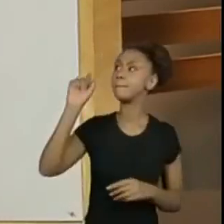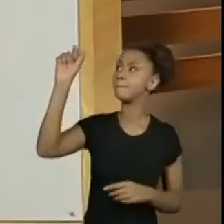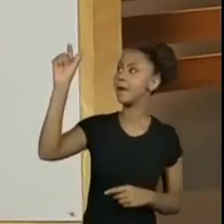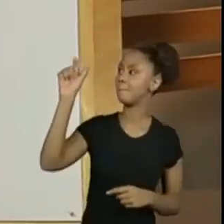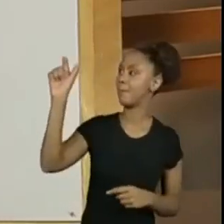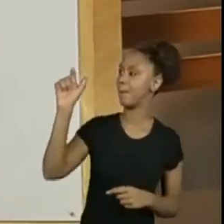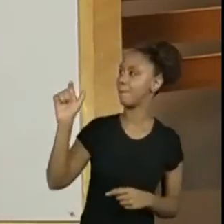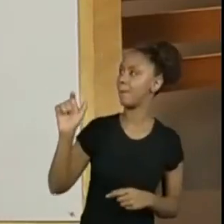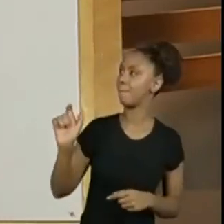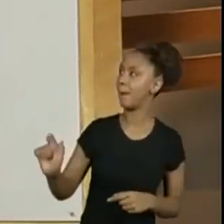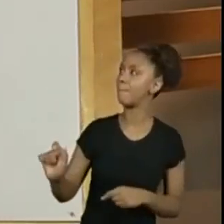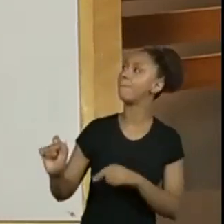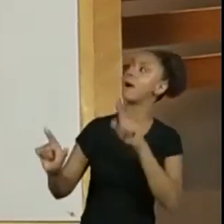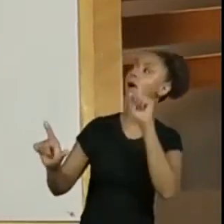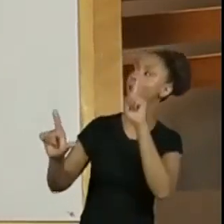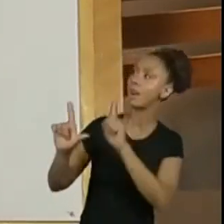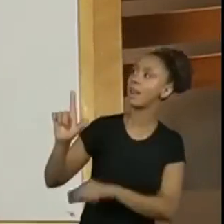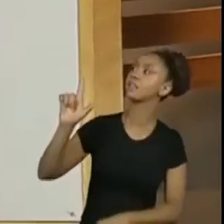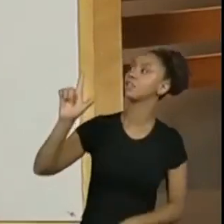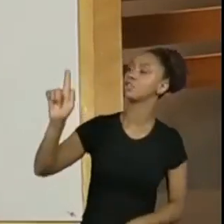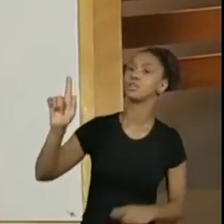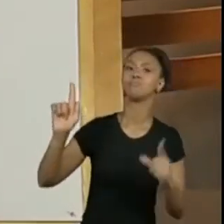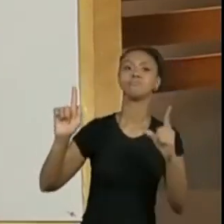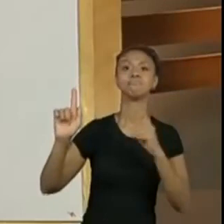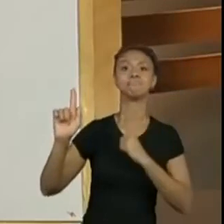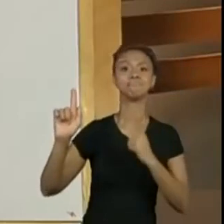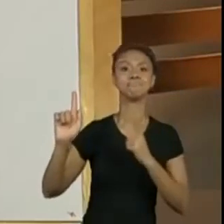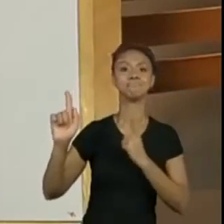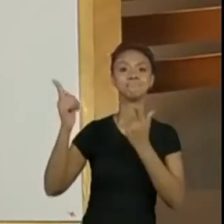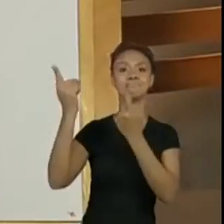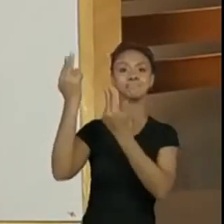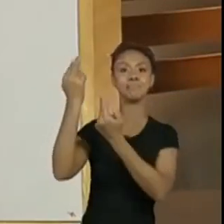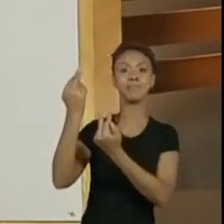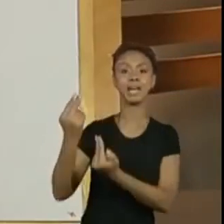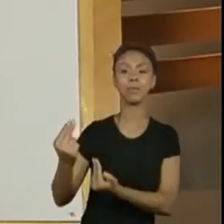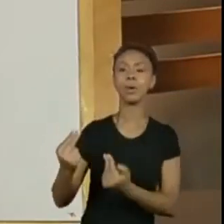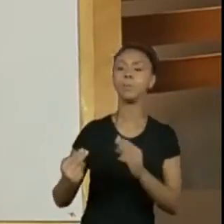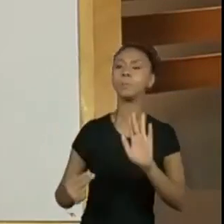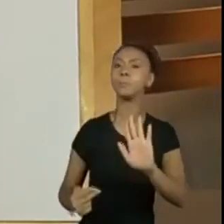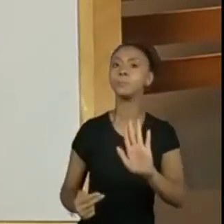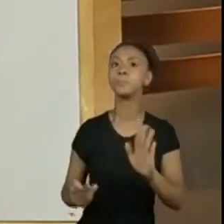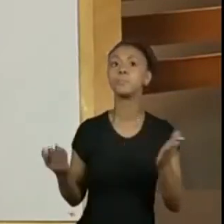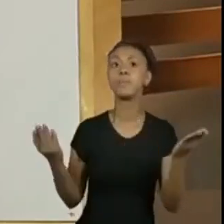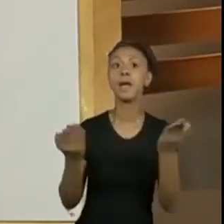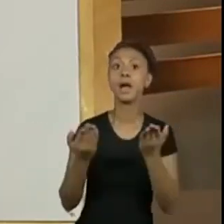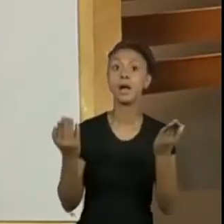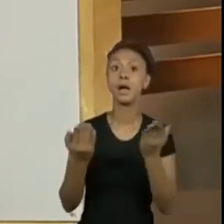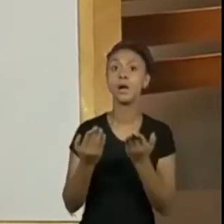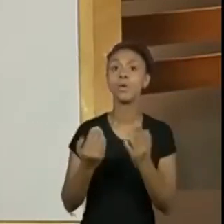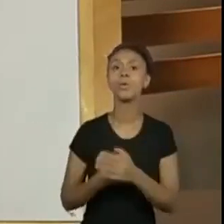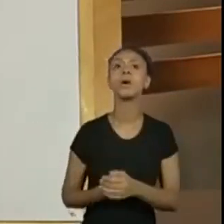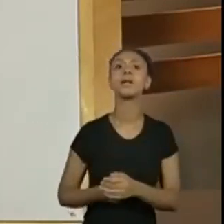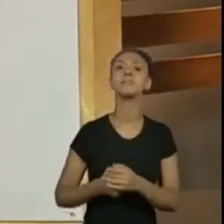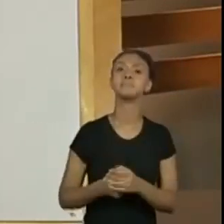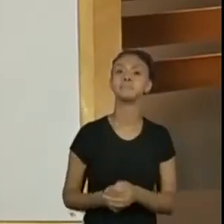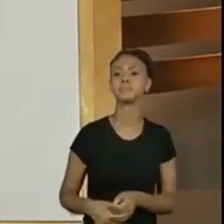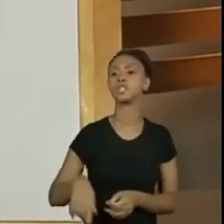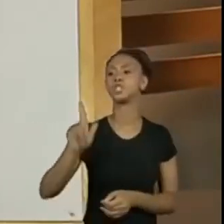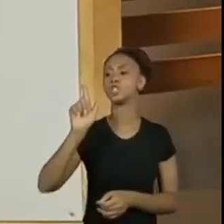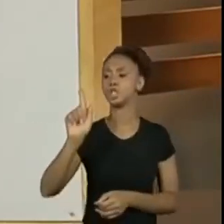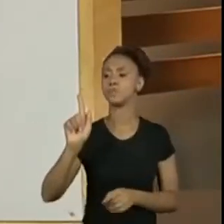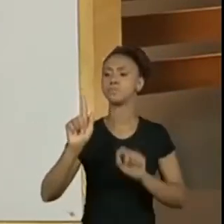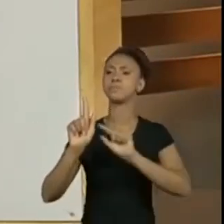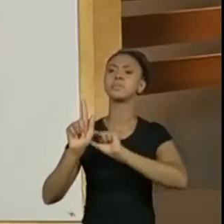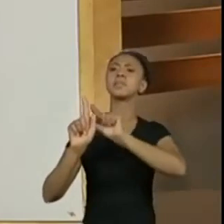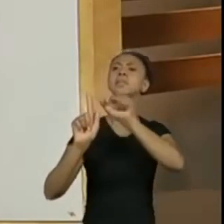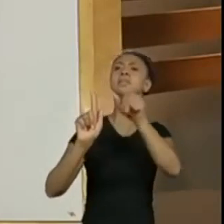palavras têm a letra G. Agora eu quero que vocês olhem para as letras que vêm